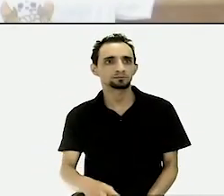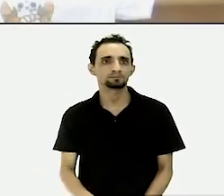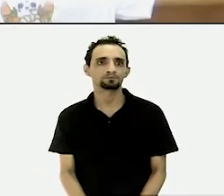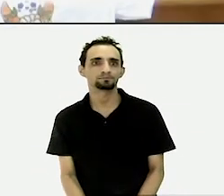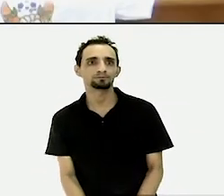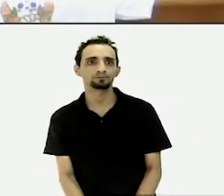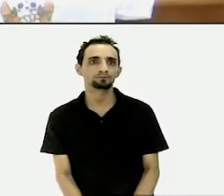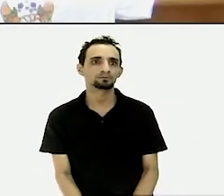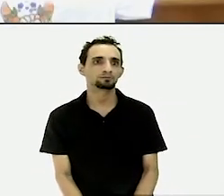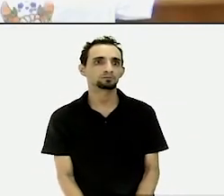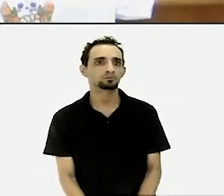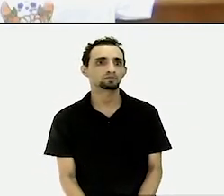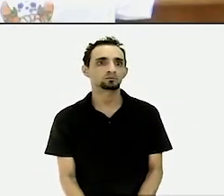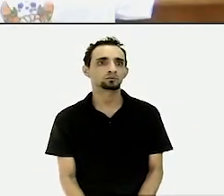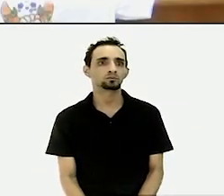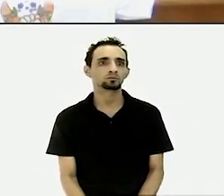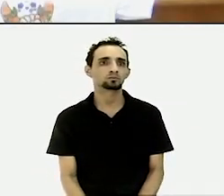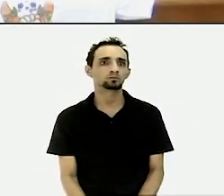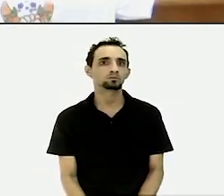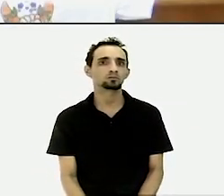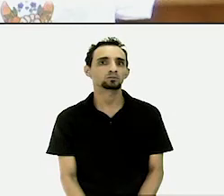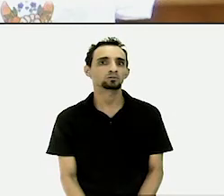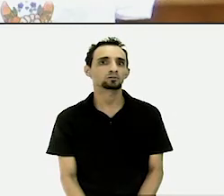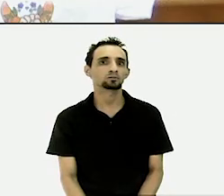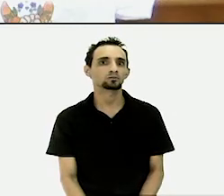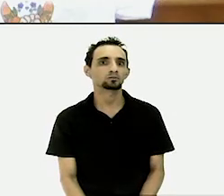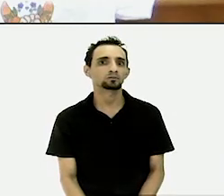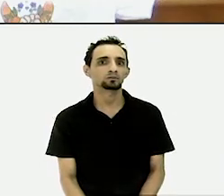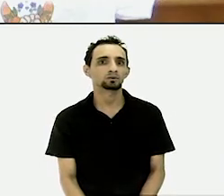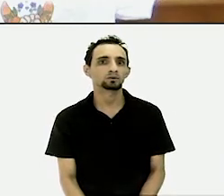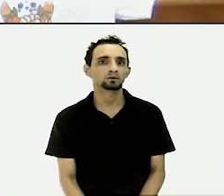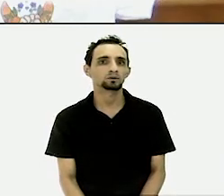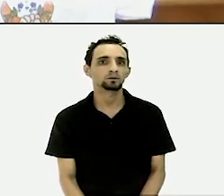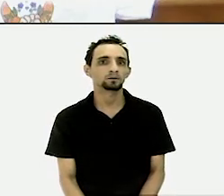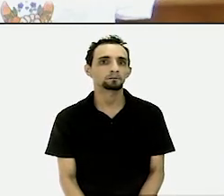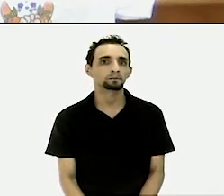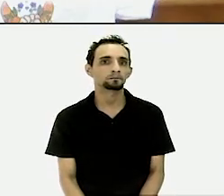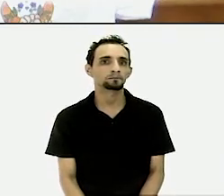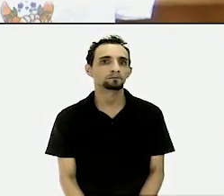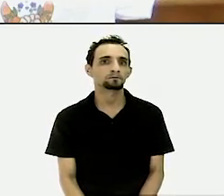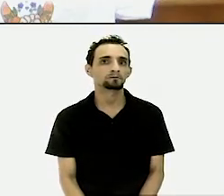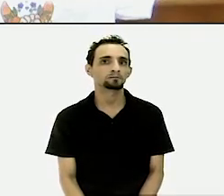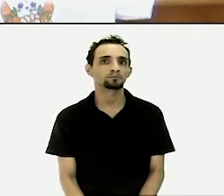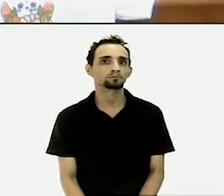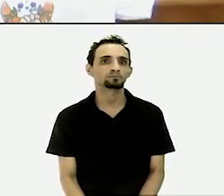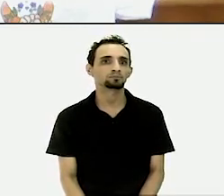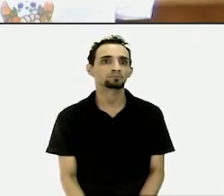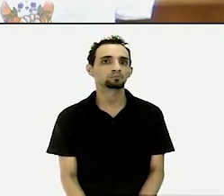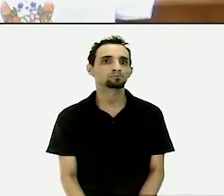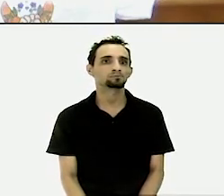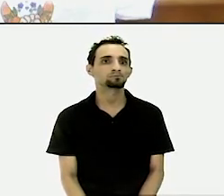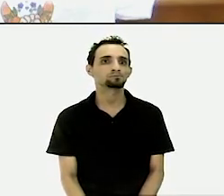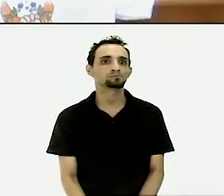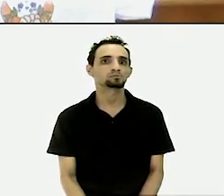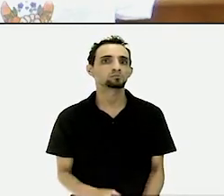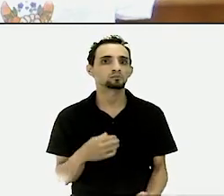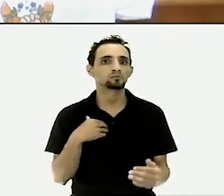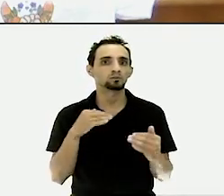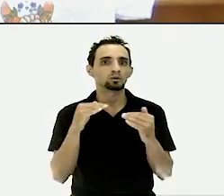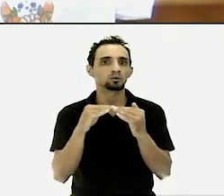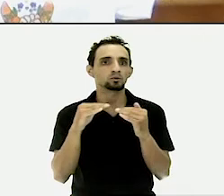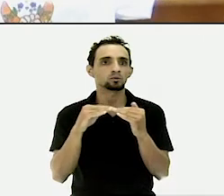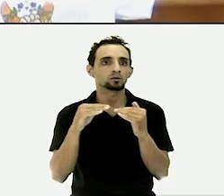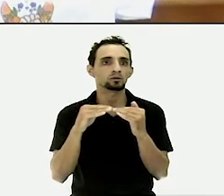assunto, vereador, esses dias eu conversando com um médico, né, que